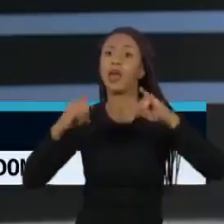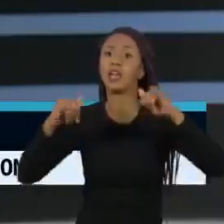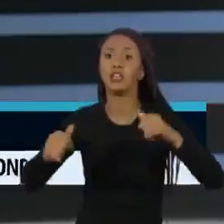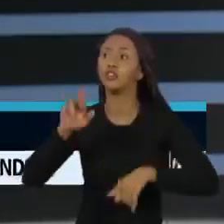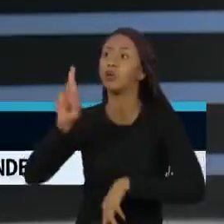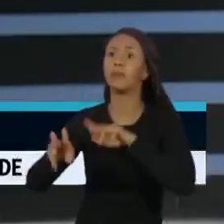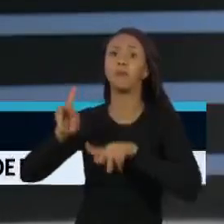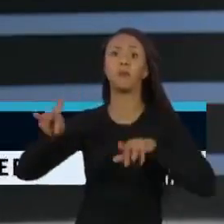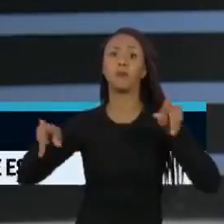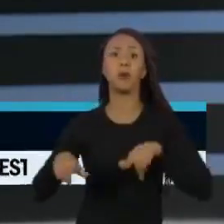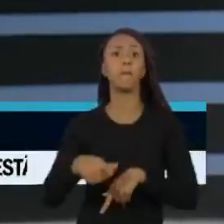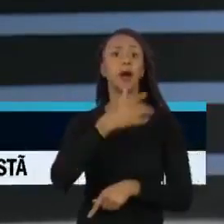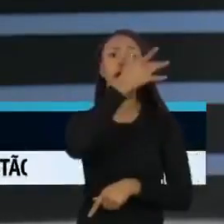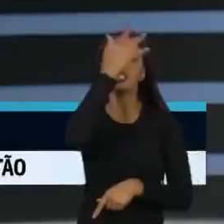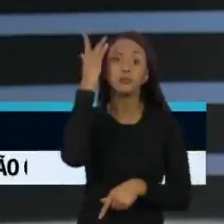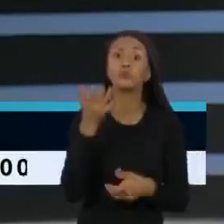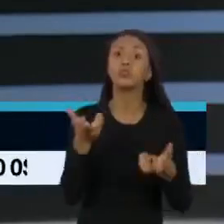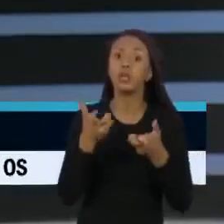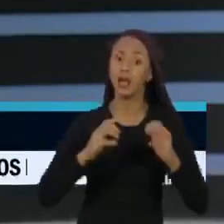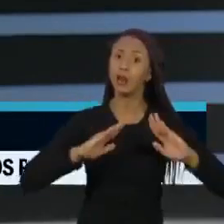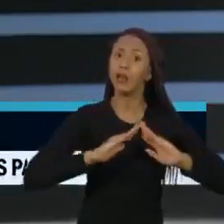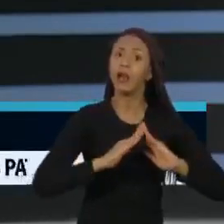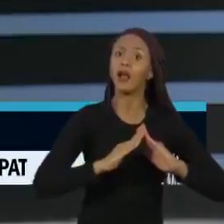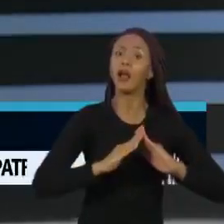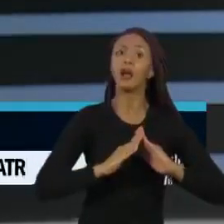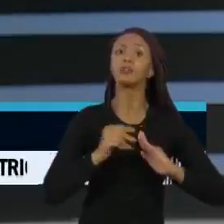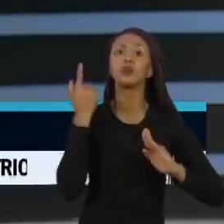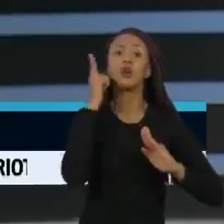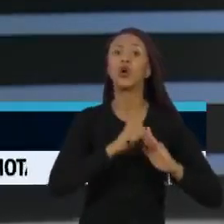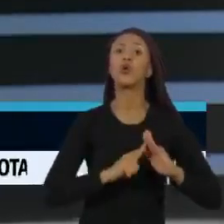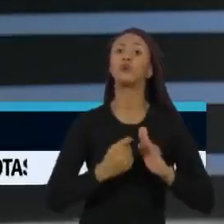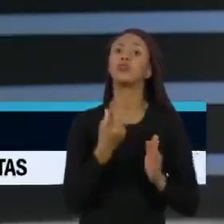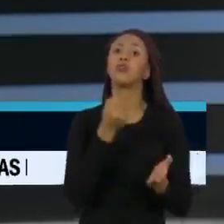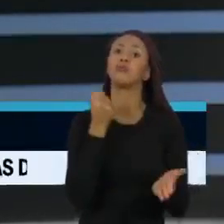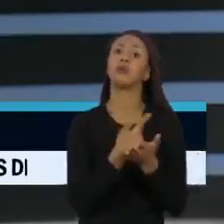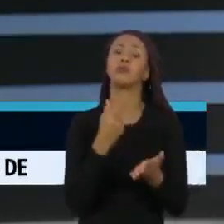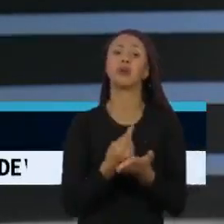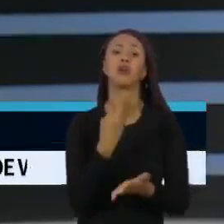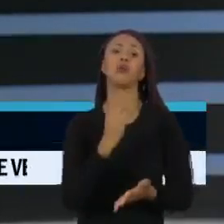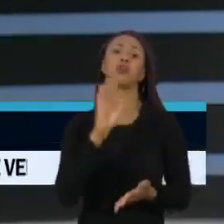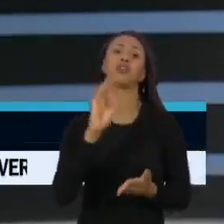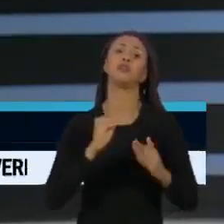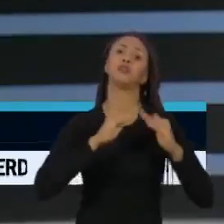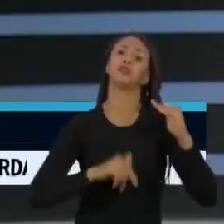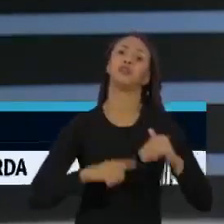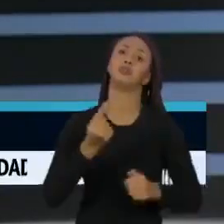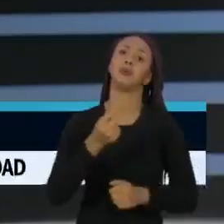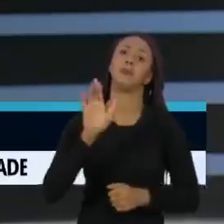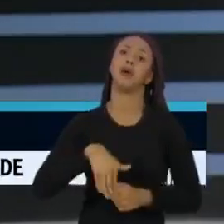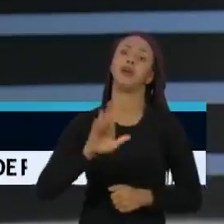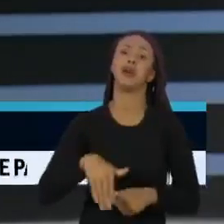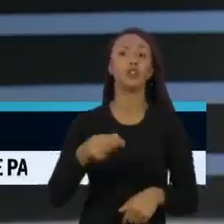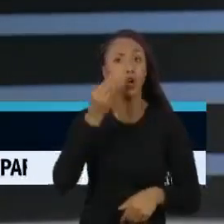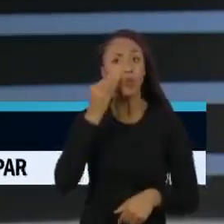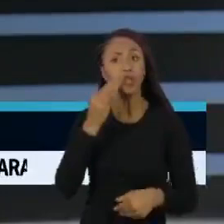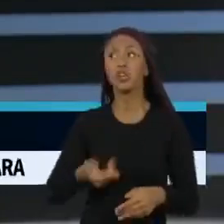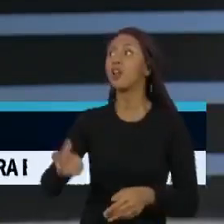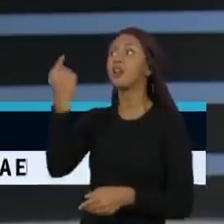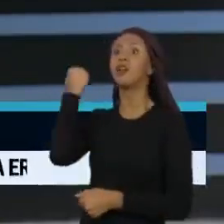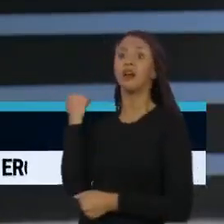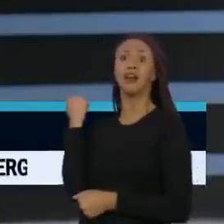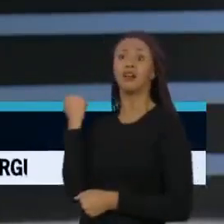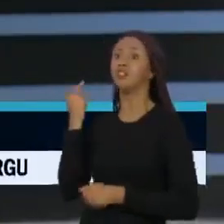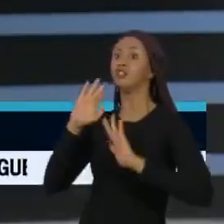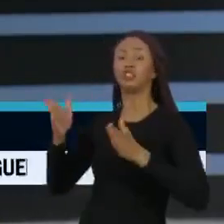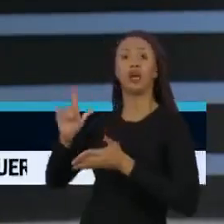descentralizada com consumidor querendo ter na casa dele uma conta trinta quarenta por cento mais barata é isso que o governo tem que ter postado lá atrás